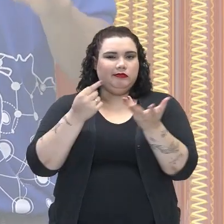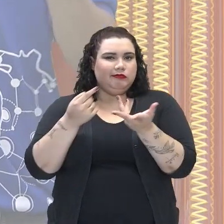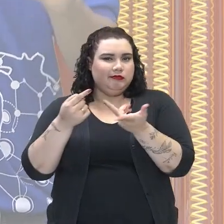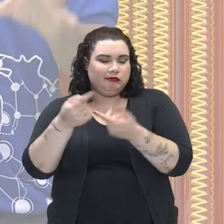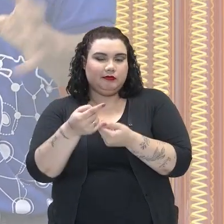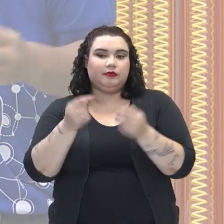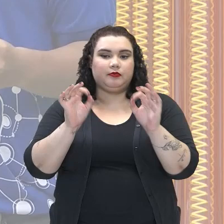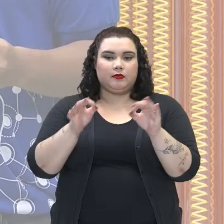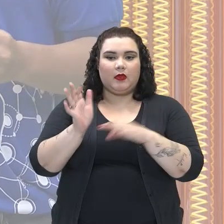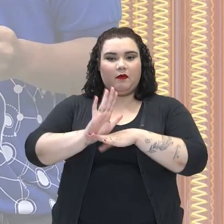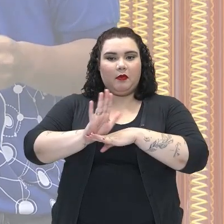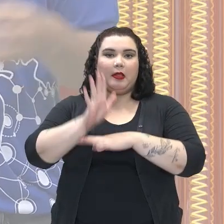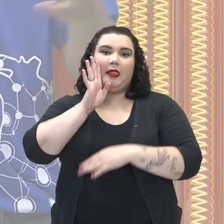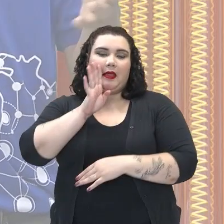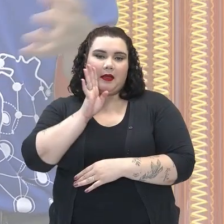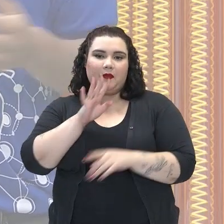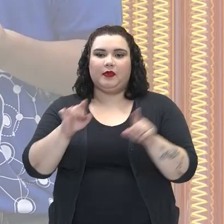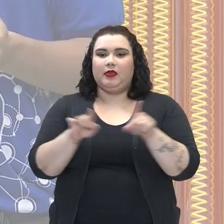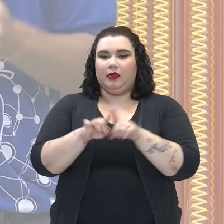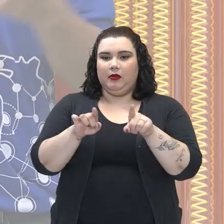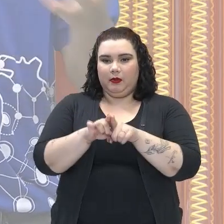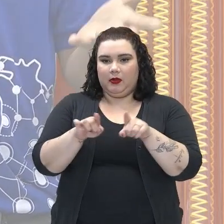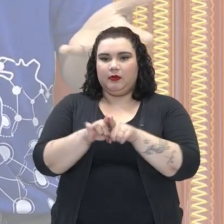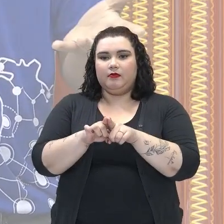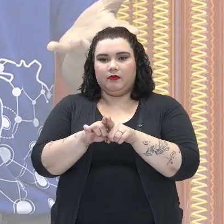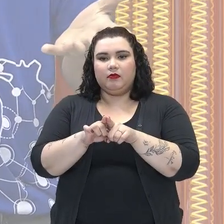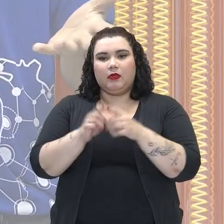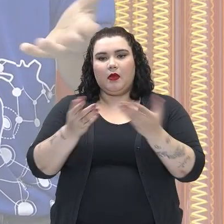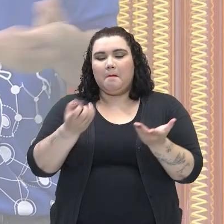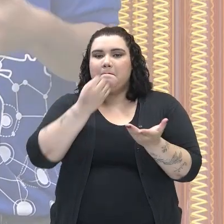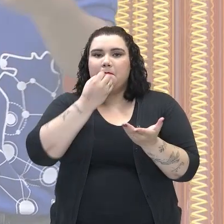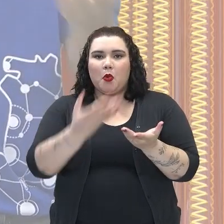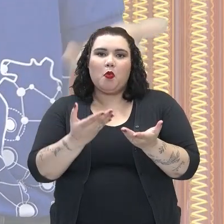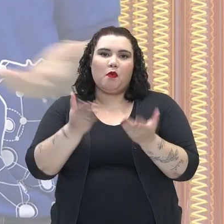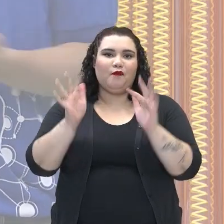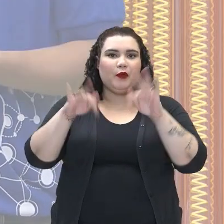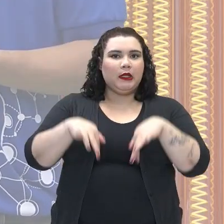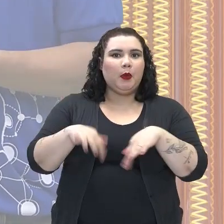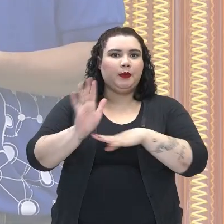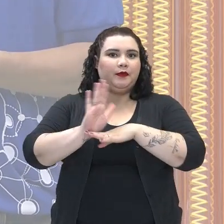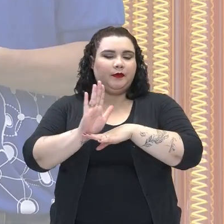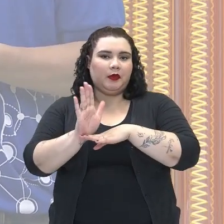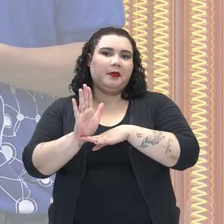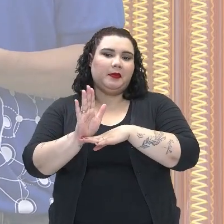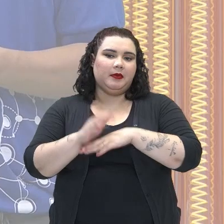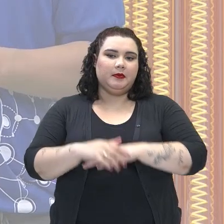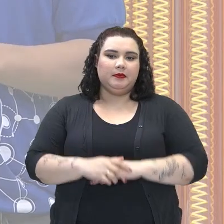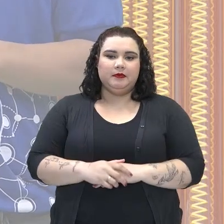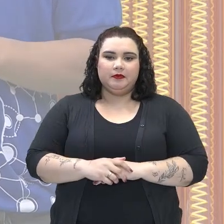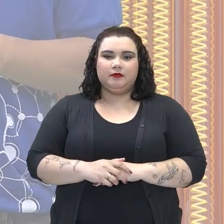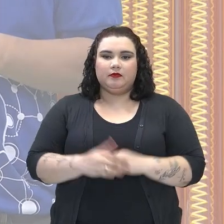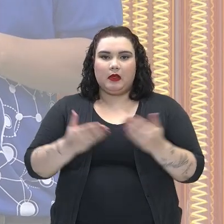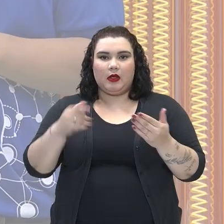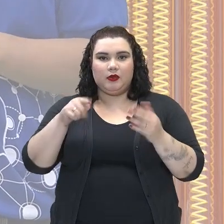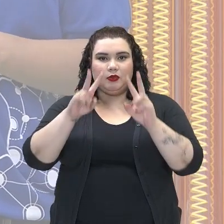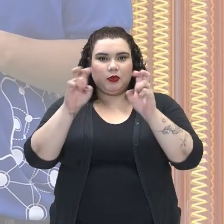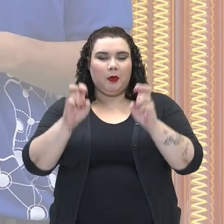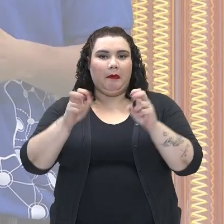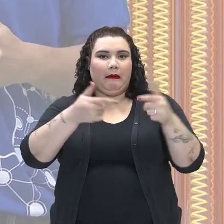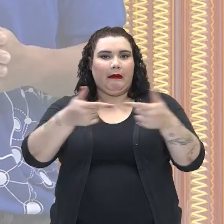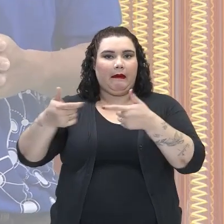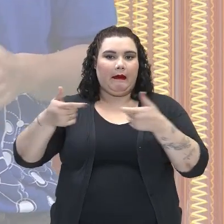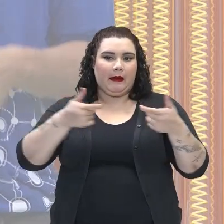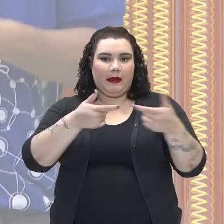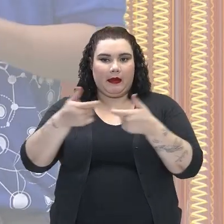tudo mais. É um filme bem legal nesse sentido e tem um final relativamente feliz, né? Afinal de contas, é no meio de uma guerra civil entre etnias diferentes por